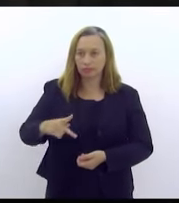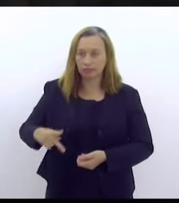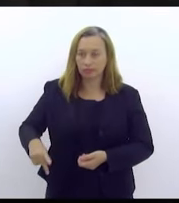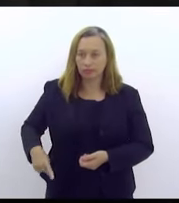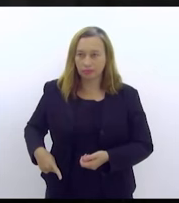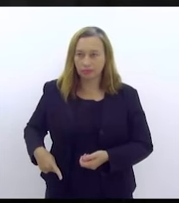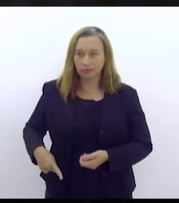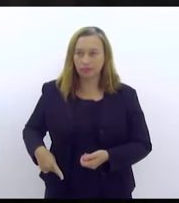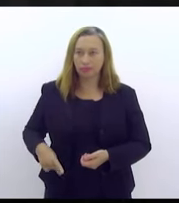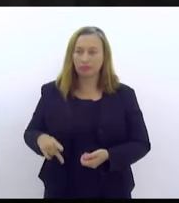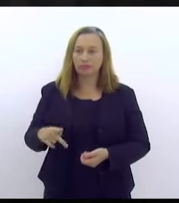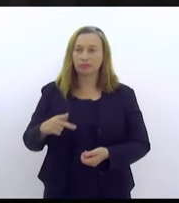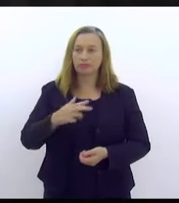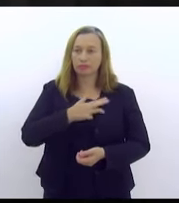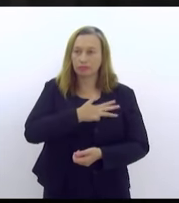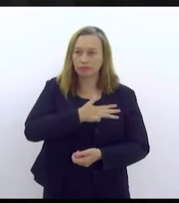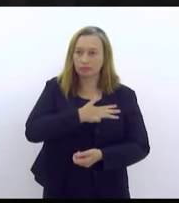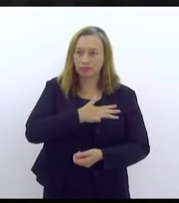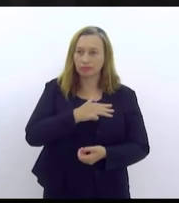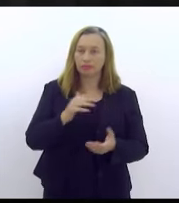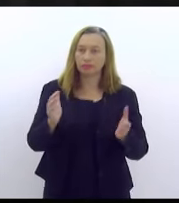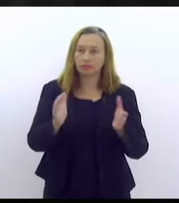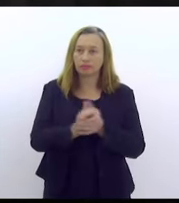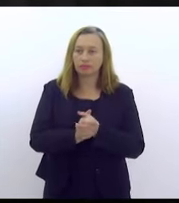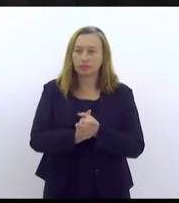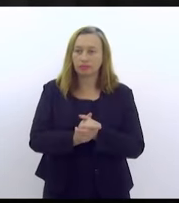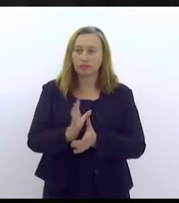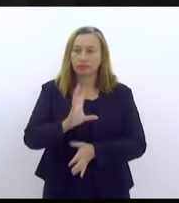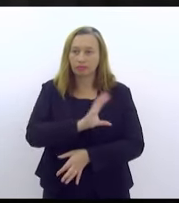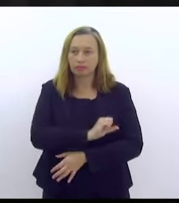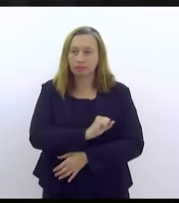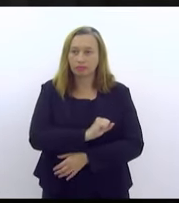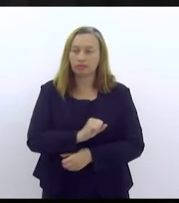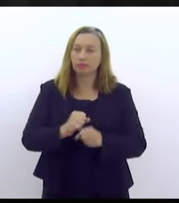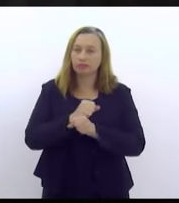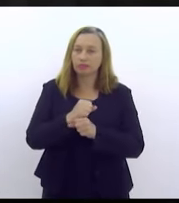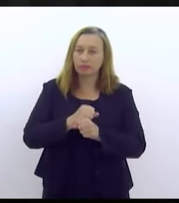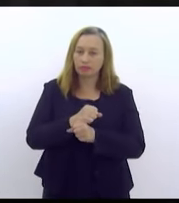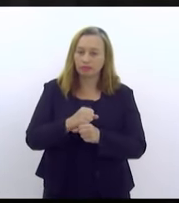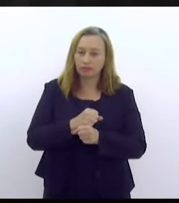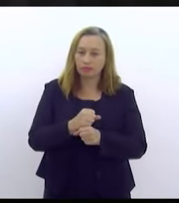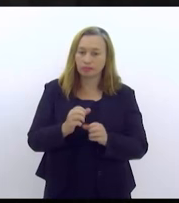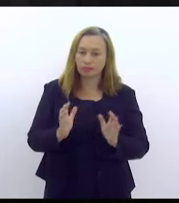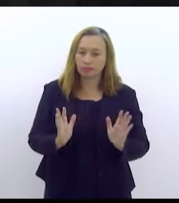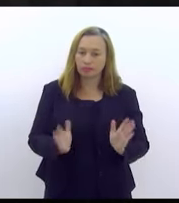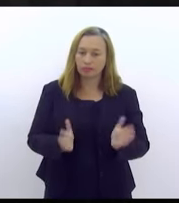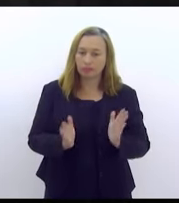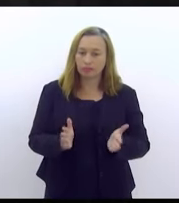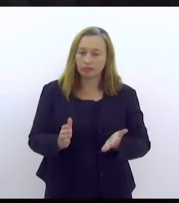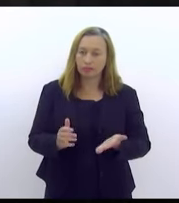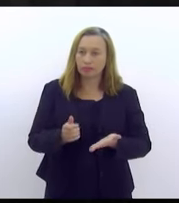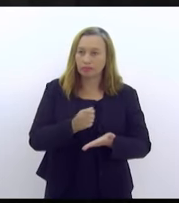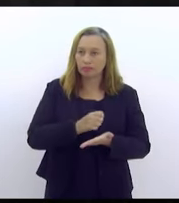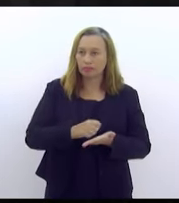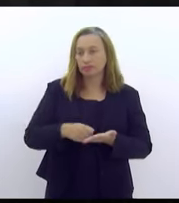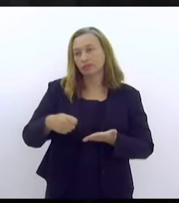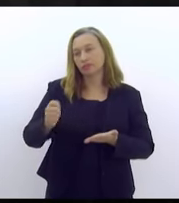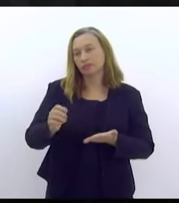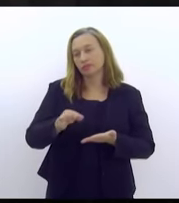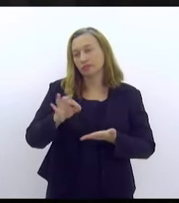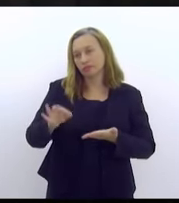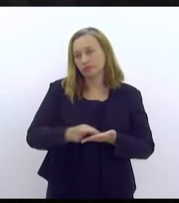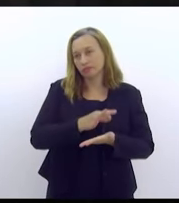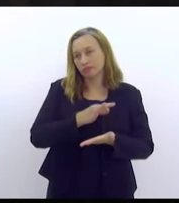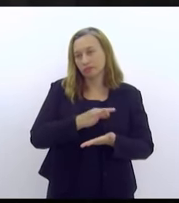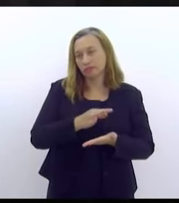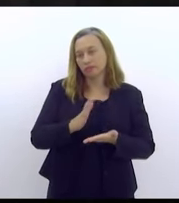casal apaixonado. E este ano, ao assinalarmos, nesta ocasião, apenas algumas semanas